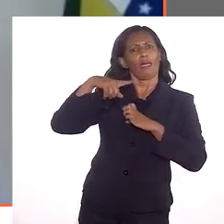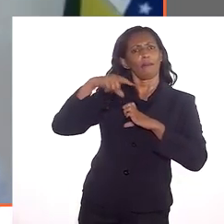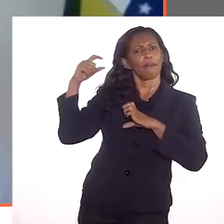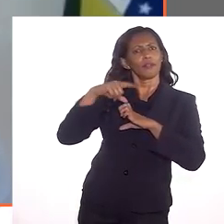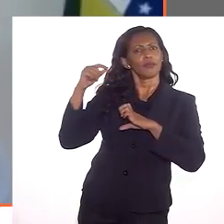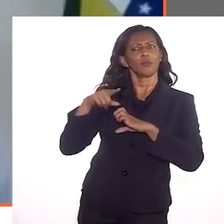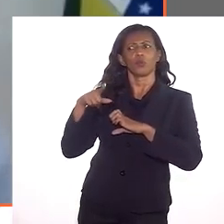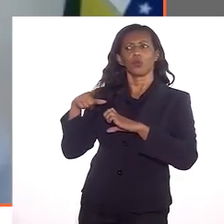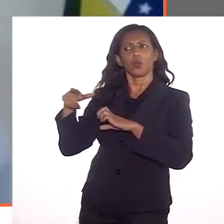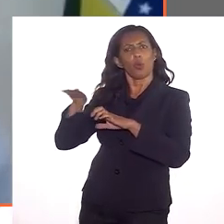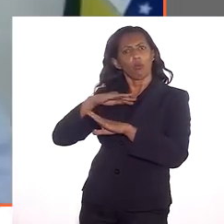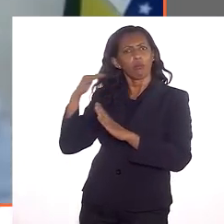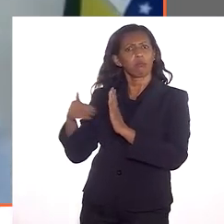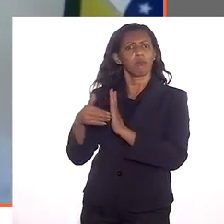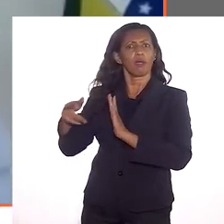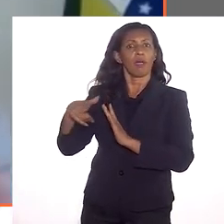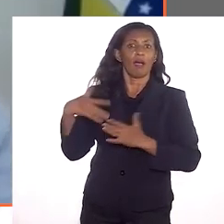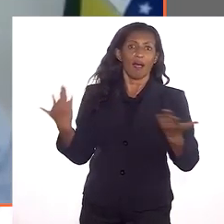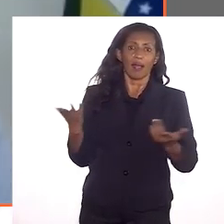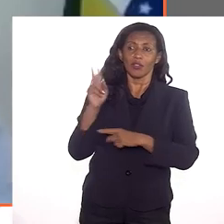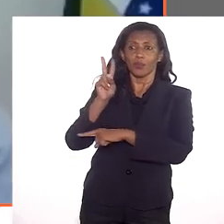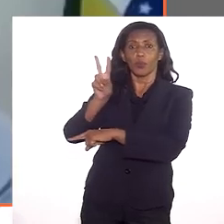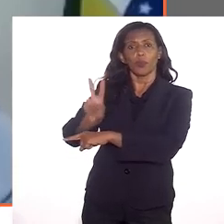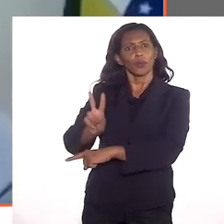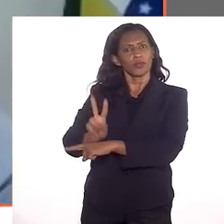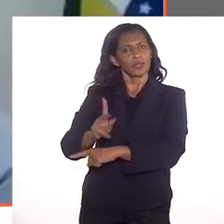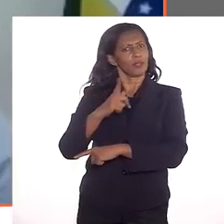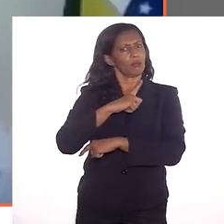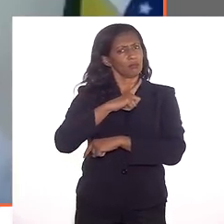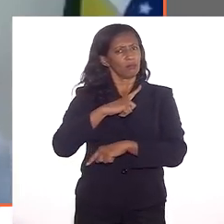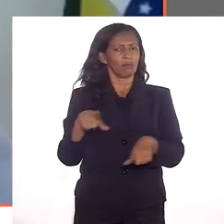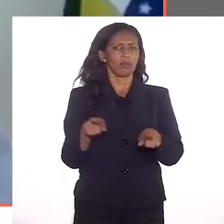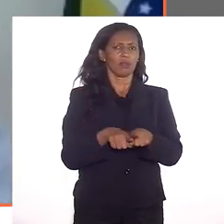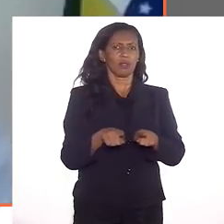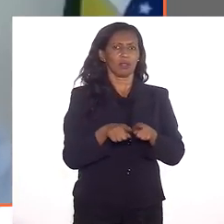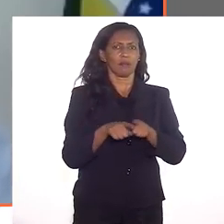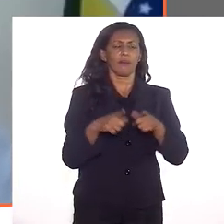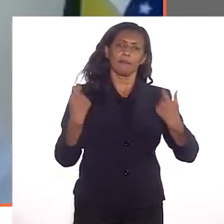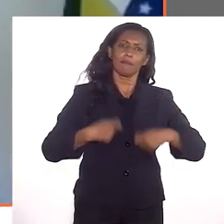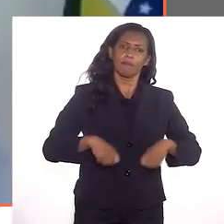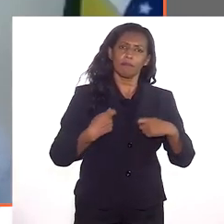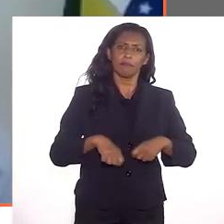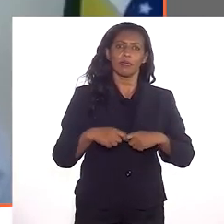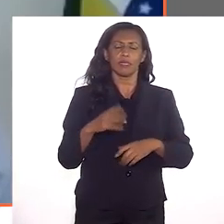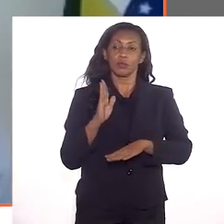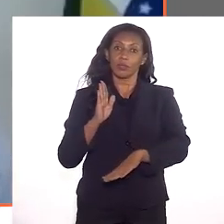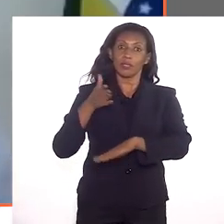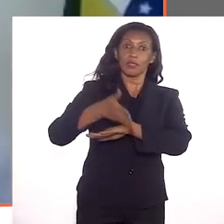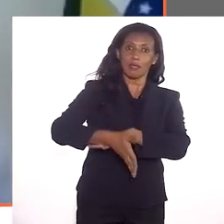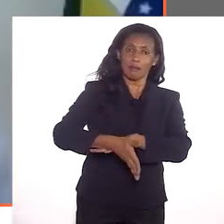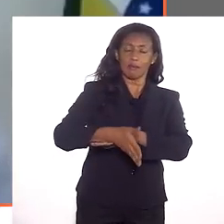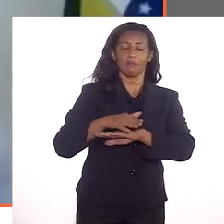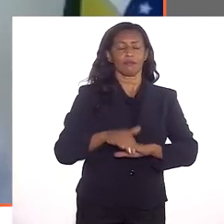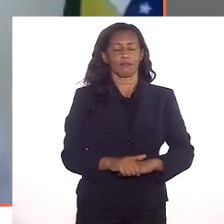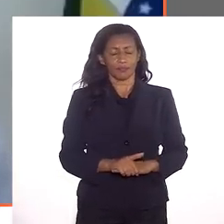empreendedores locais, além da rede de proteção, né? Assim, porque é preciso também que se